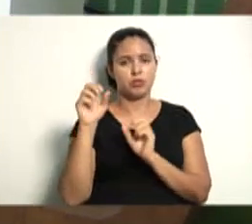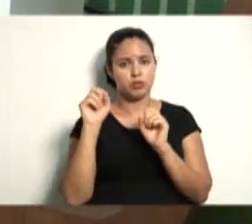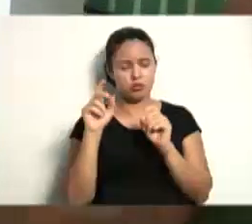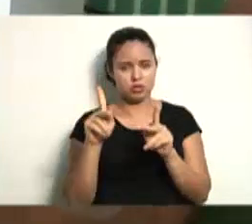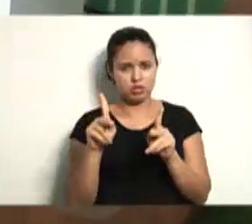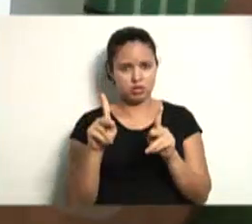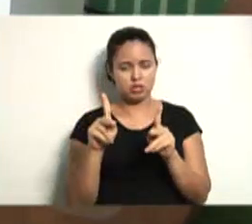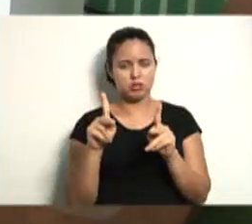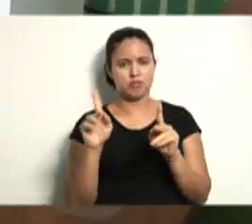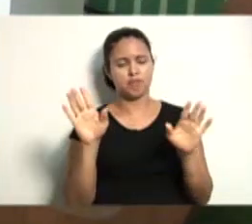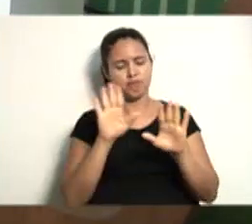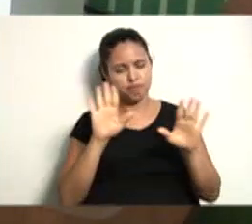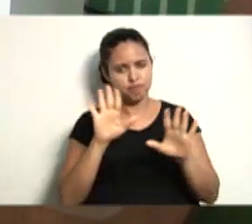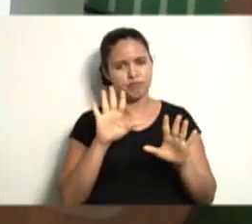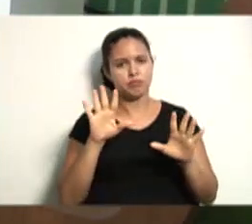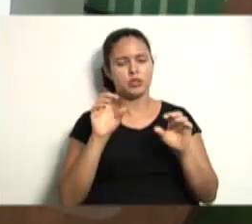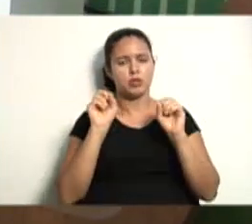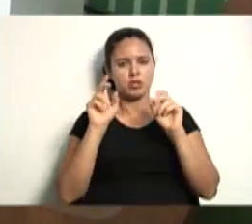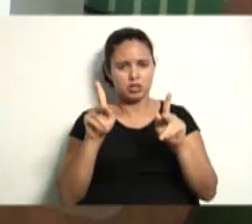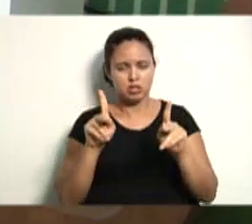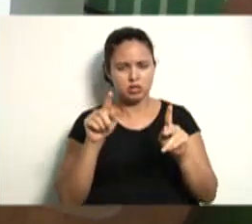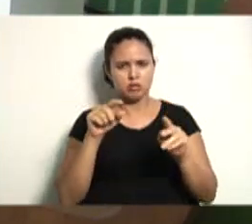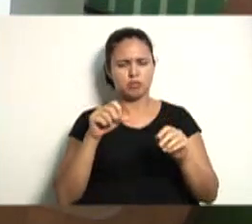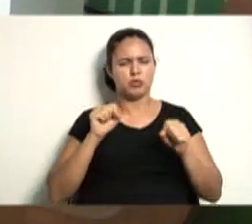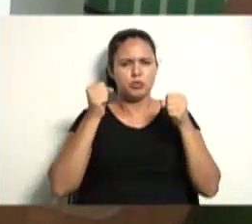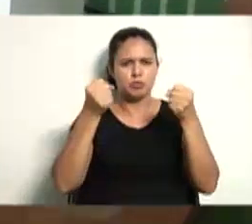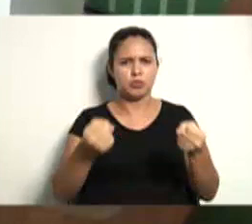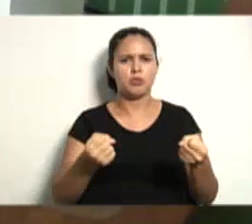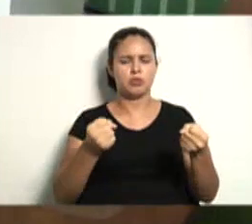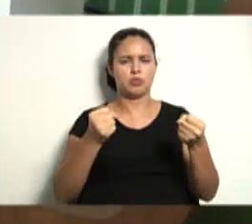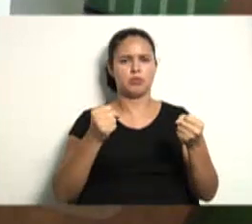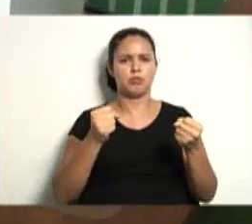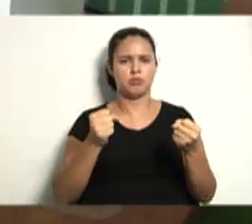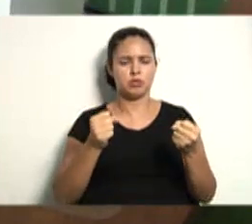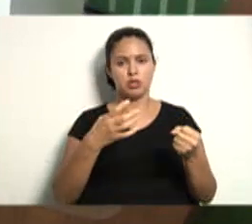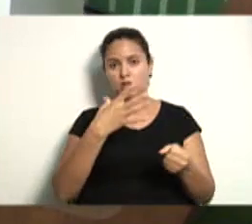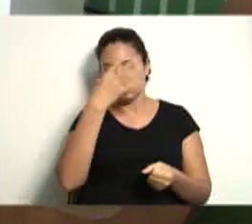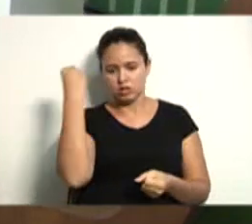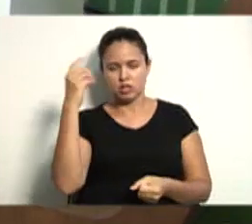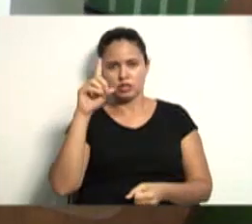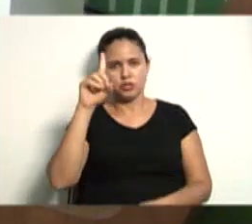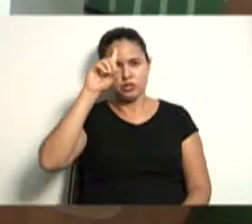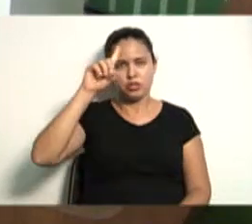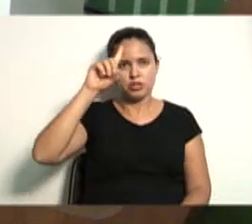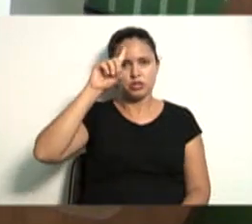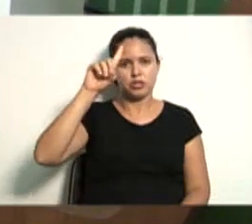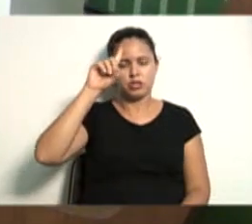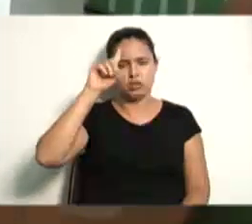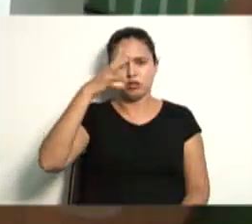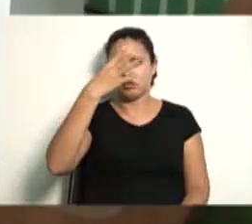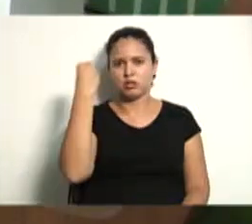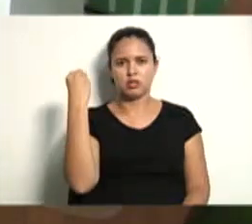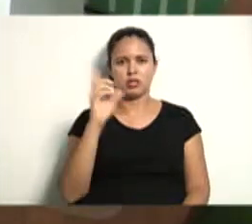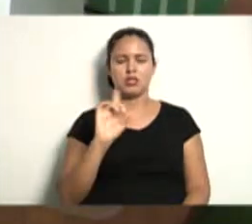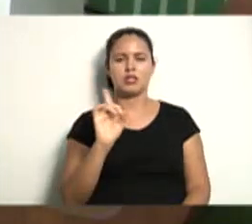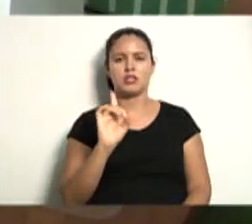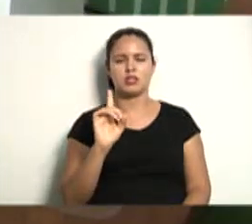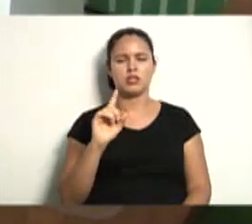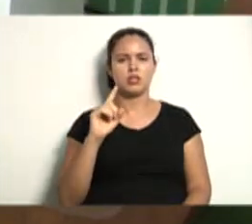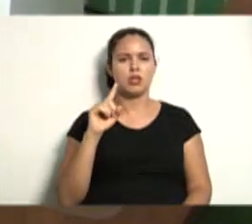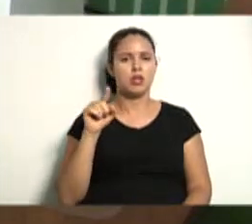Então, capriche, faça bem feito, poste, não perca a data. Estamos ansiosos